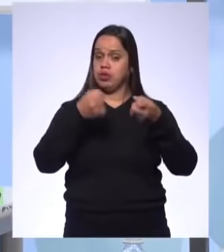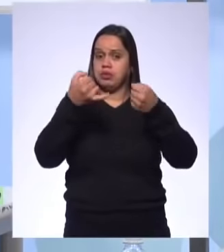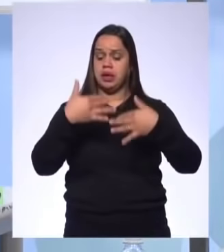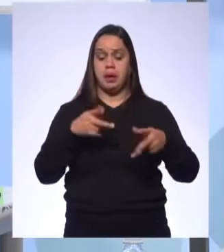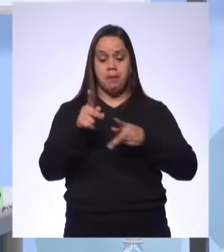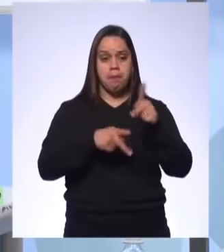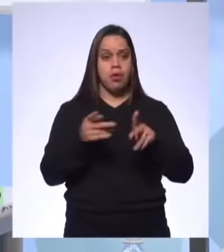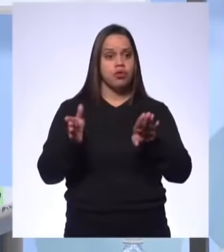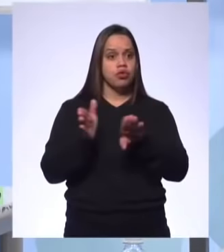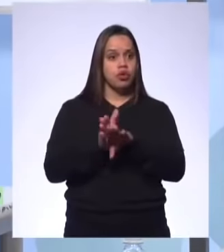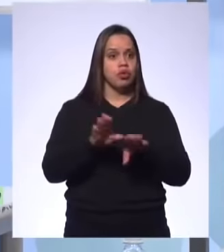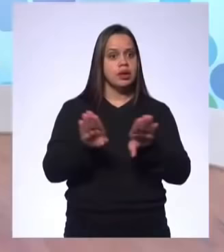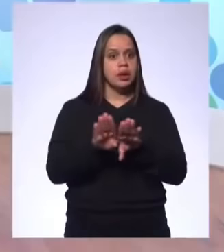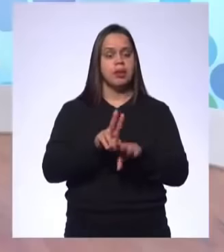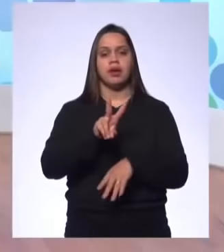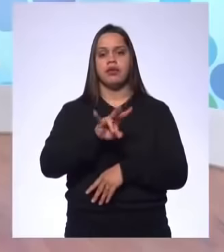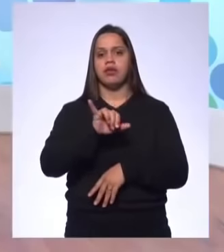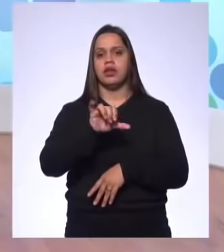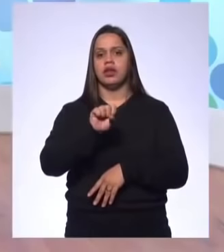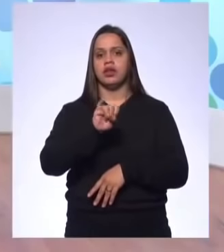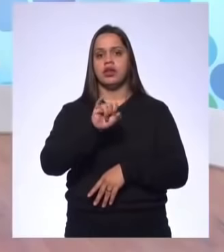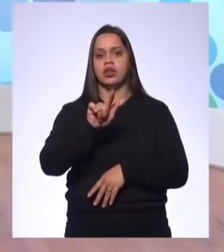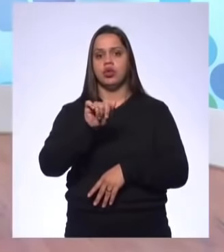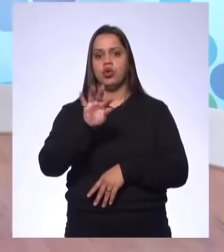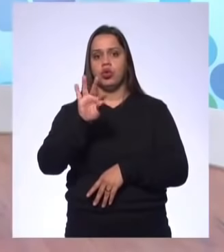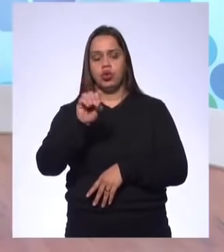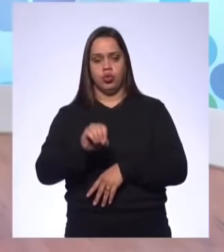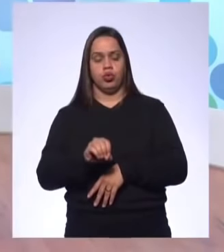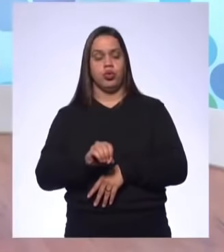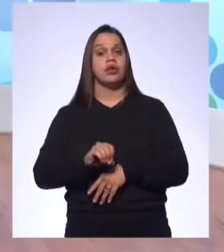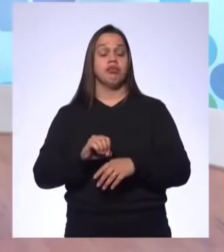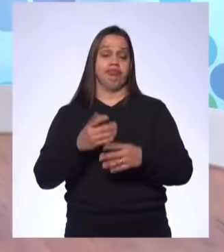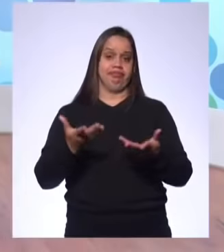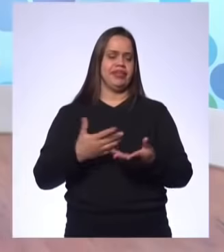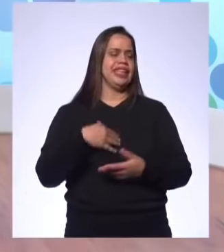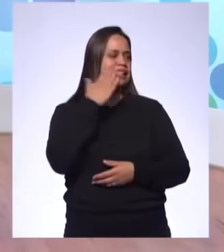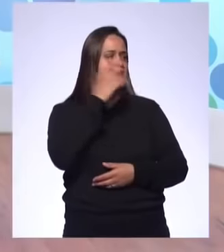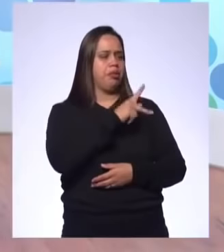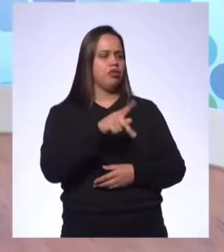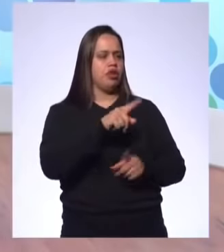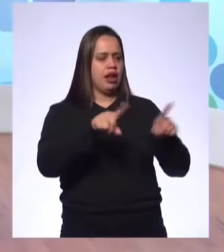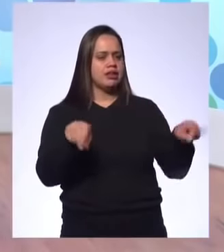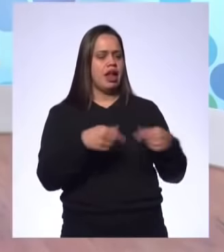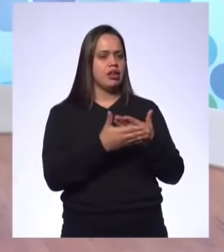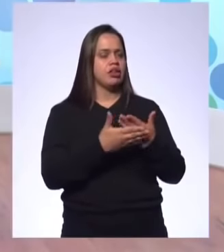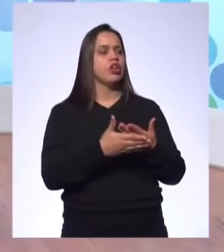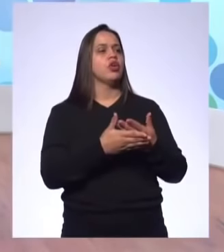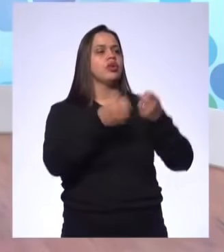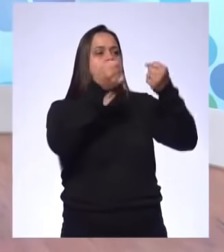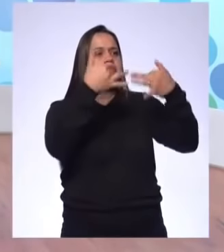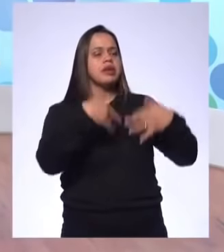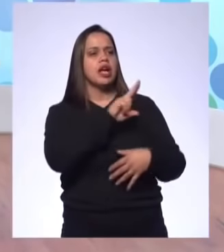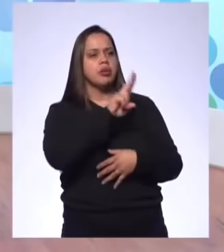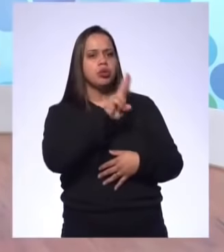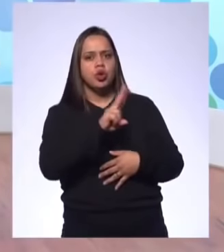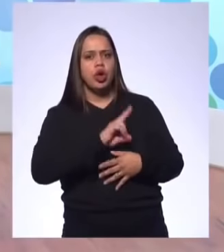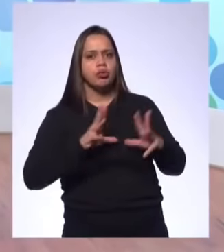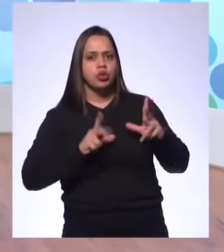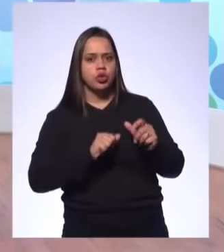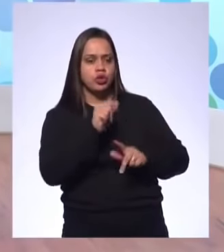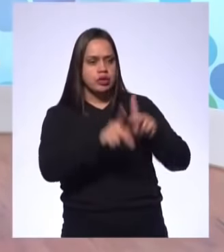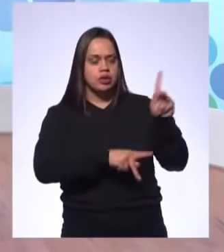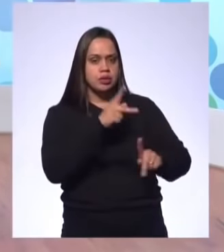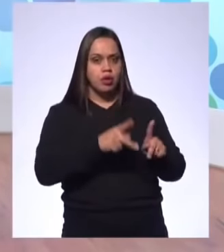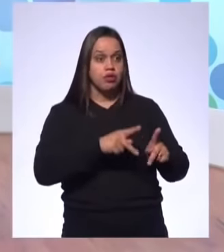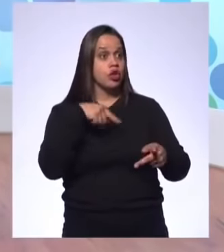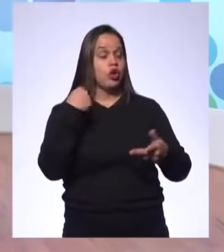ó, visigodos. Na sala de aula, professora Janaína, quando nós falamos esses nomes para os estudantes, colocamos na lousa e lemos para eles,